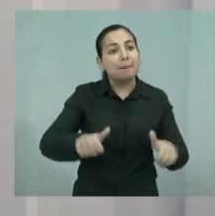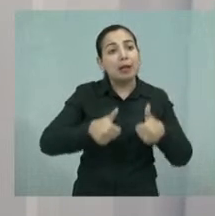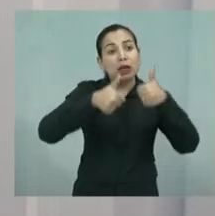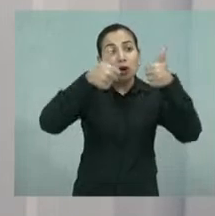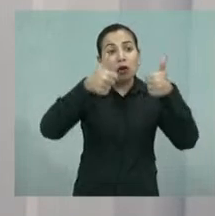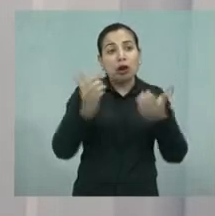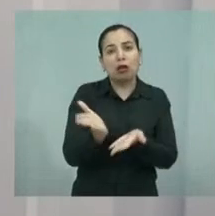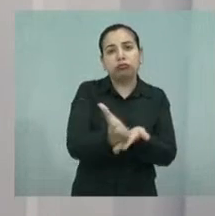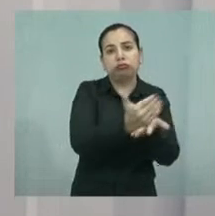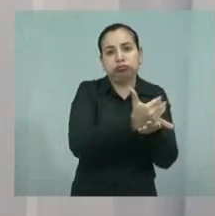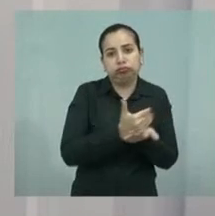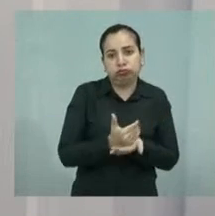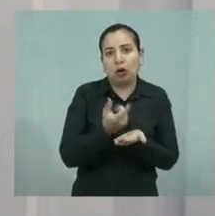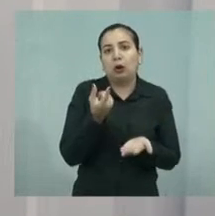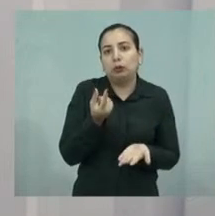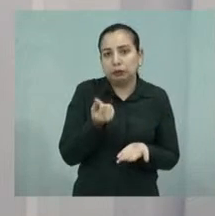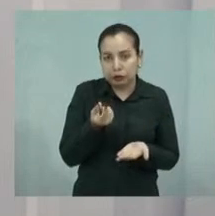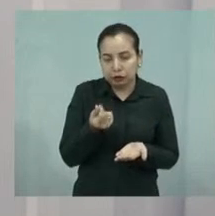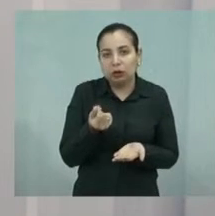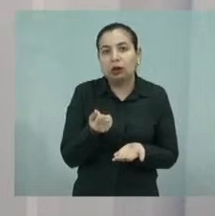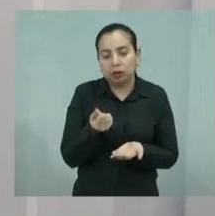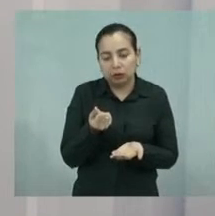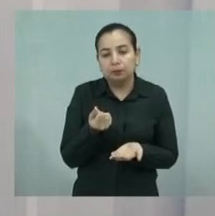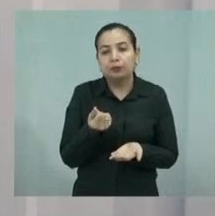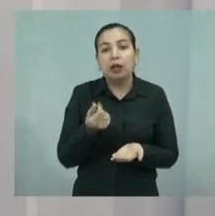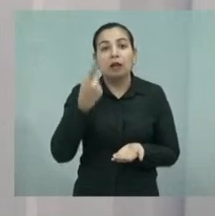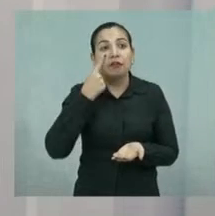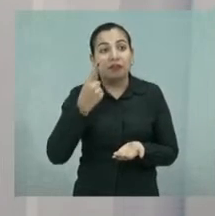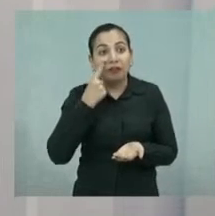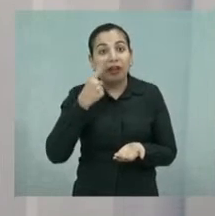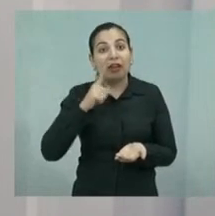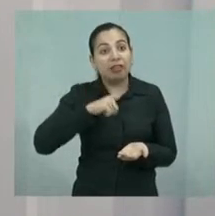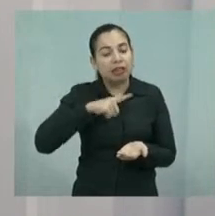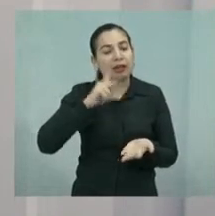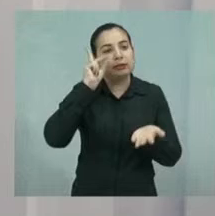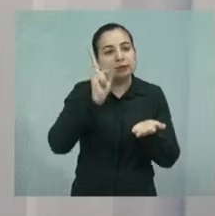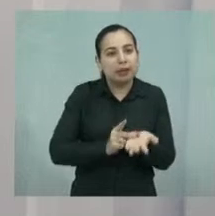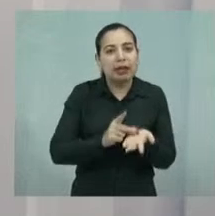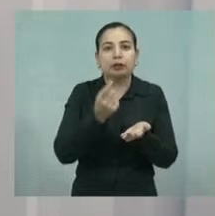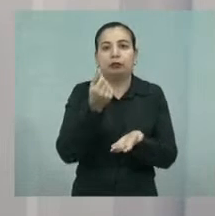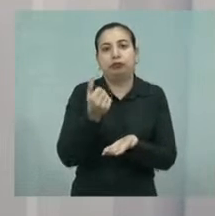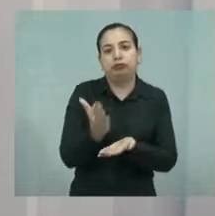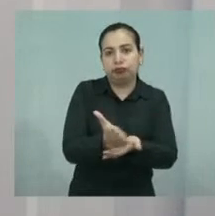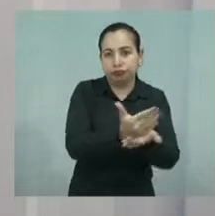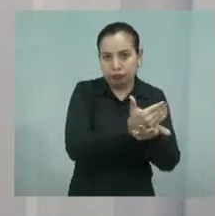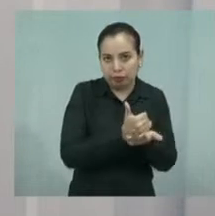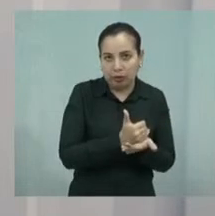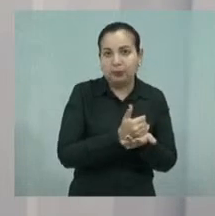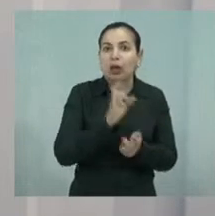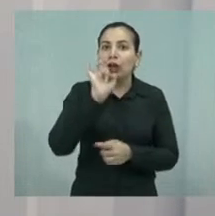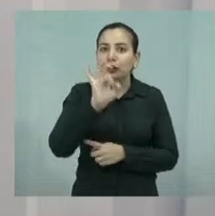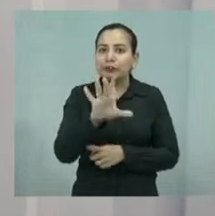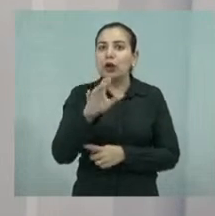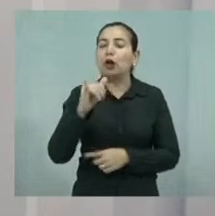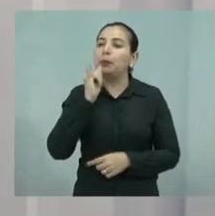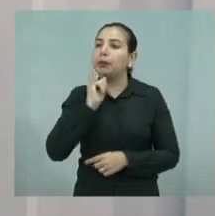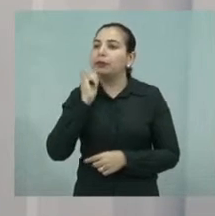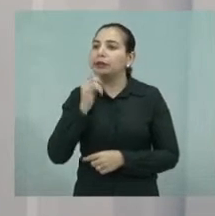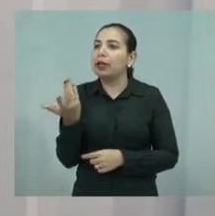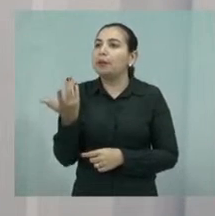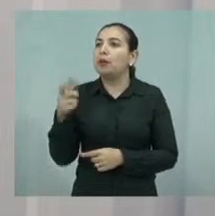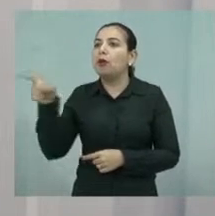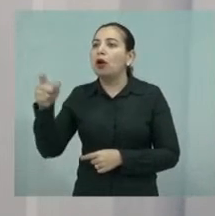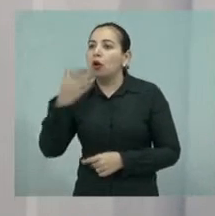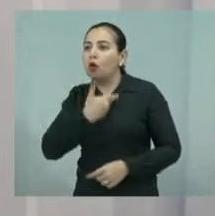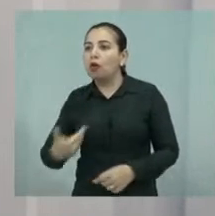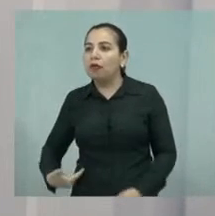arrecadação, fazer com que a arrecadação seja realmente efetivada e não só dependa de transferências constitucionais, não só